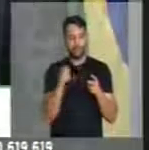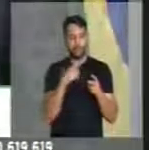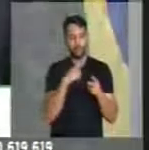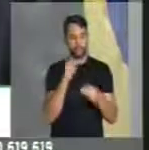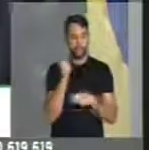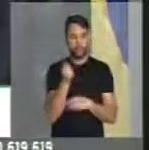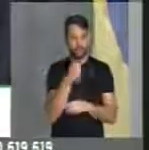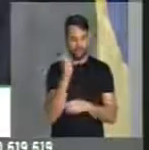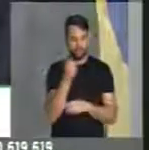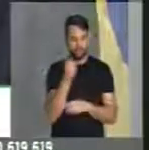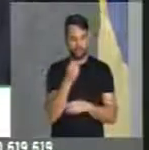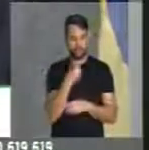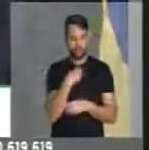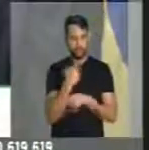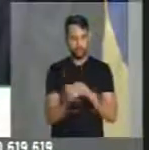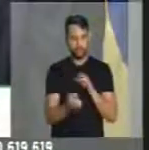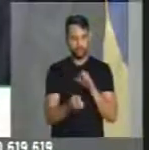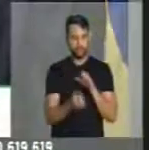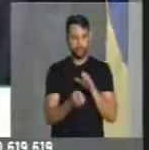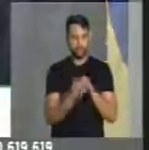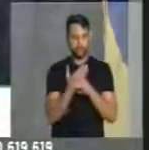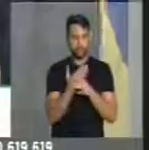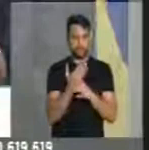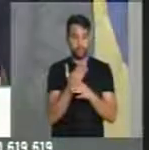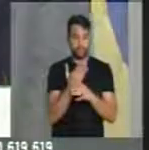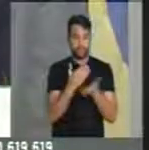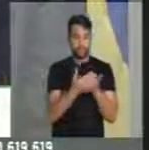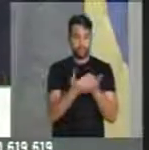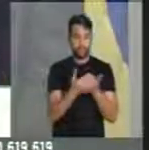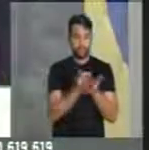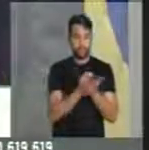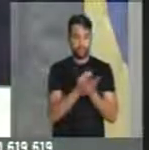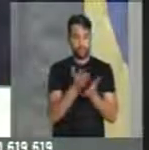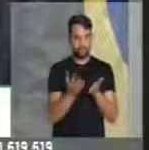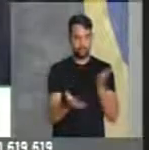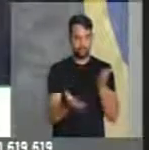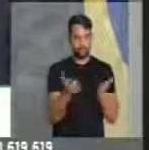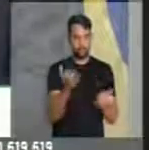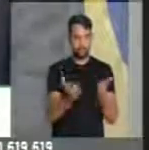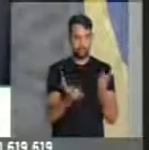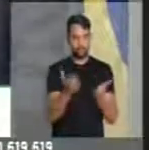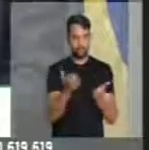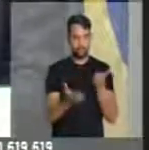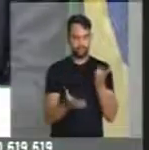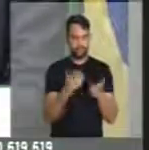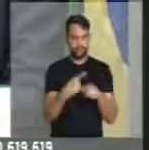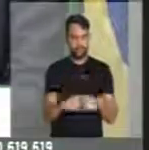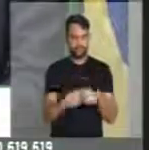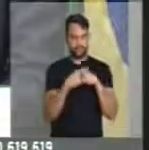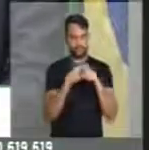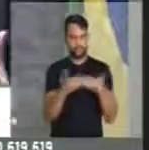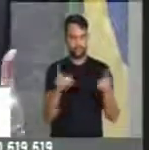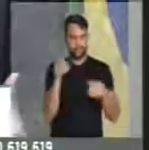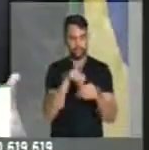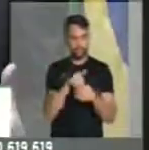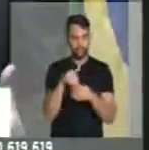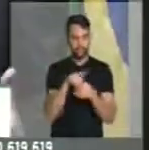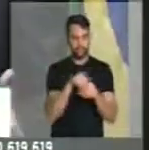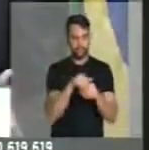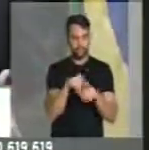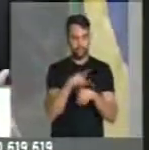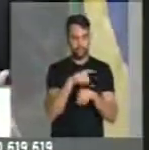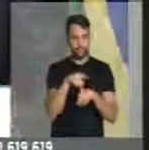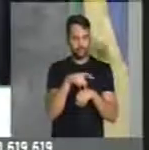gaúcho surge para ser o fiel da balança e equilibrar disputas eleitorais no